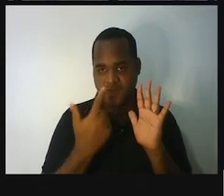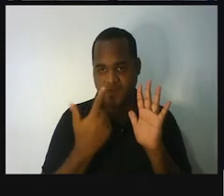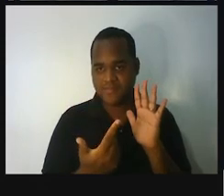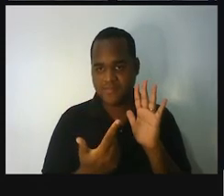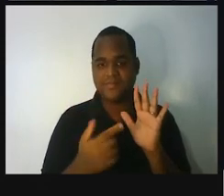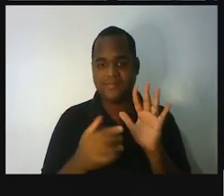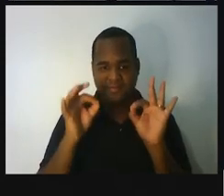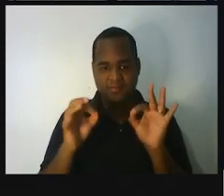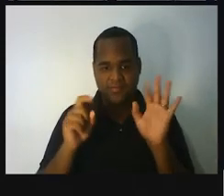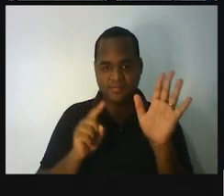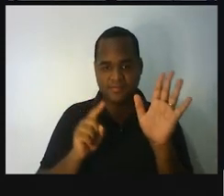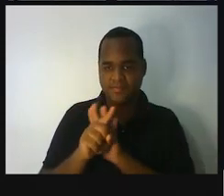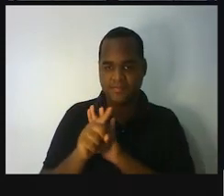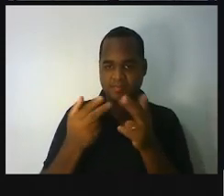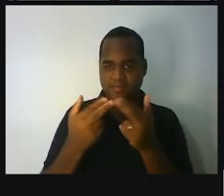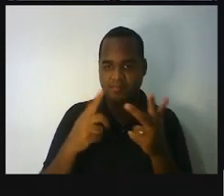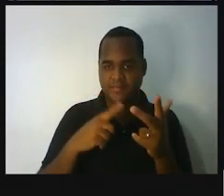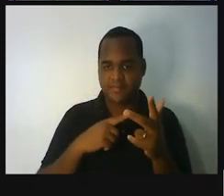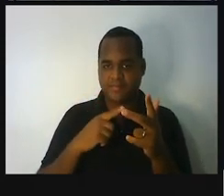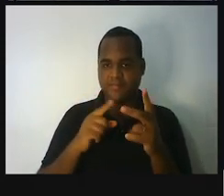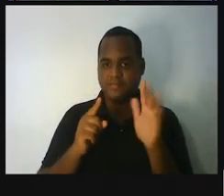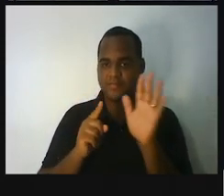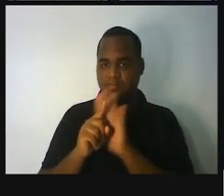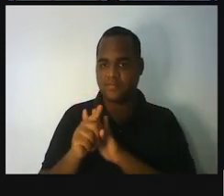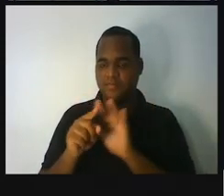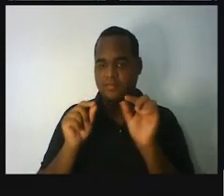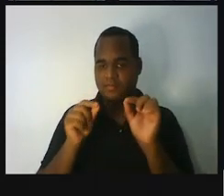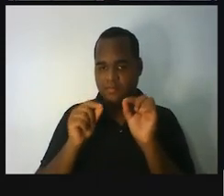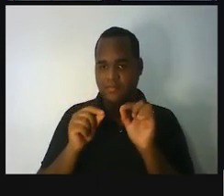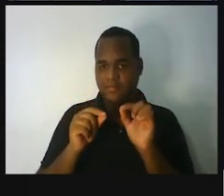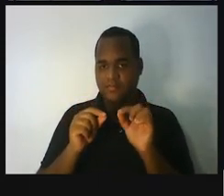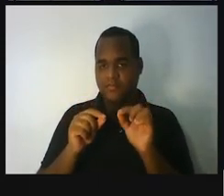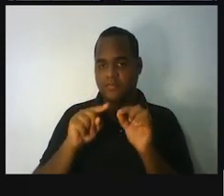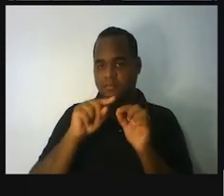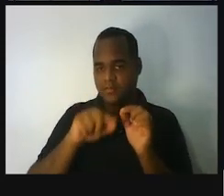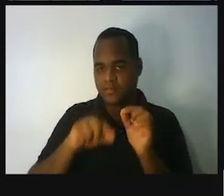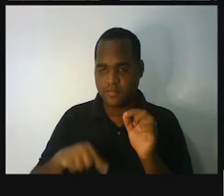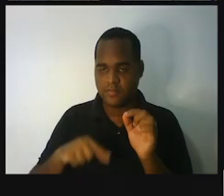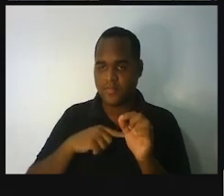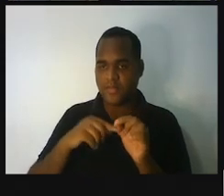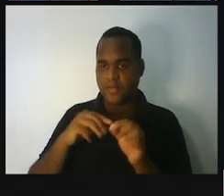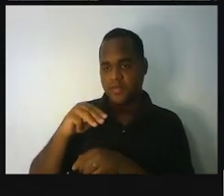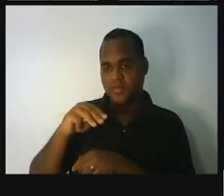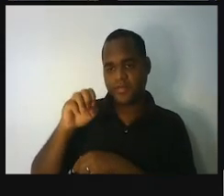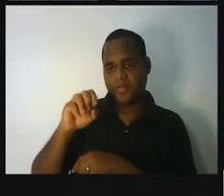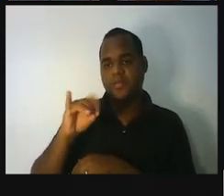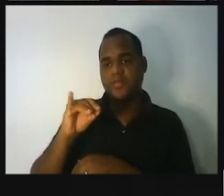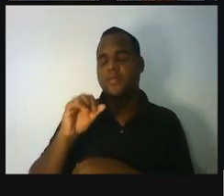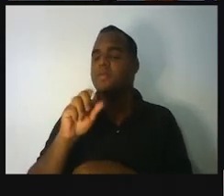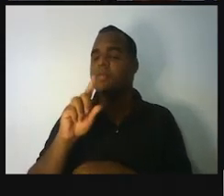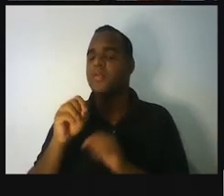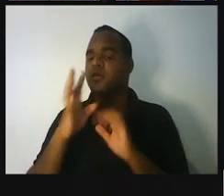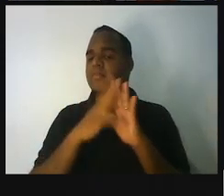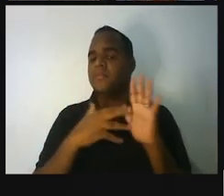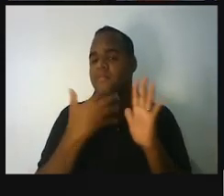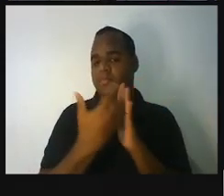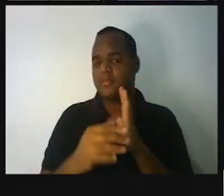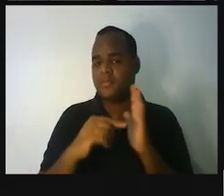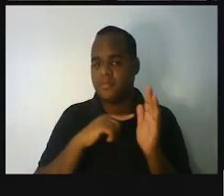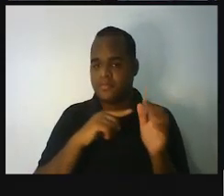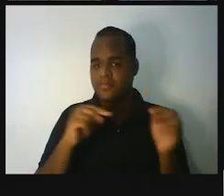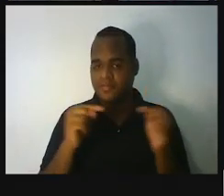pergunta. Como estão as unidades de medida nessa tabela? Como é que elas são? Elas são